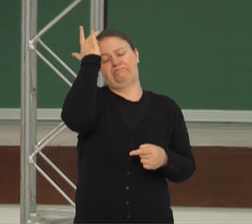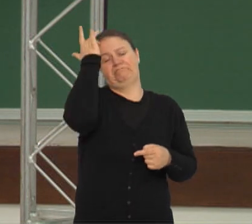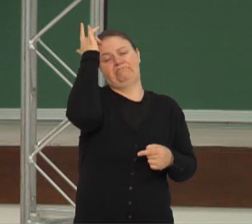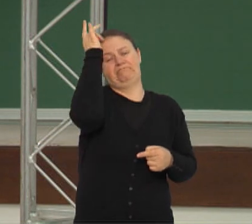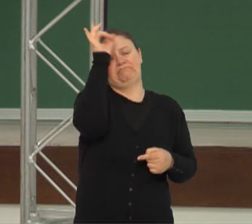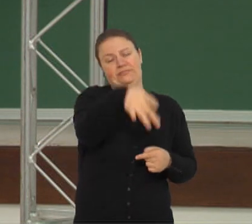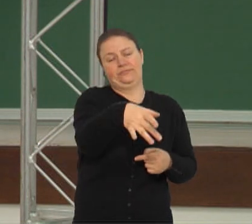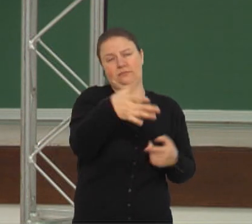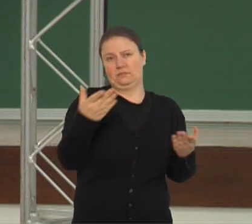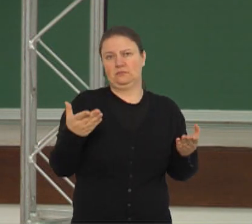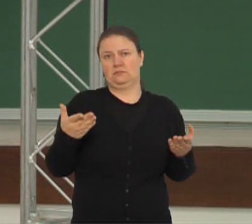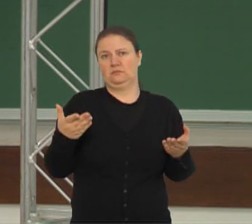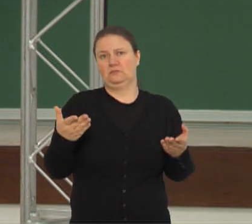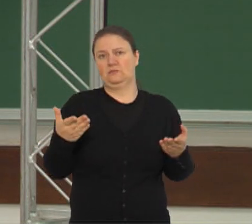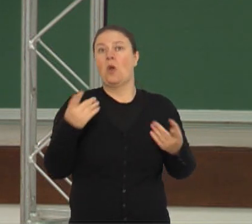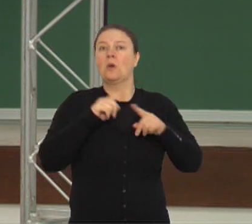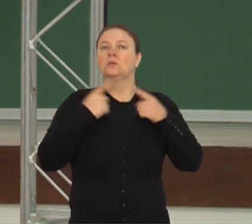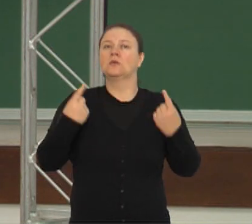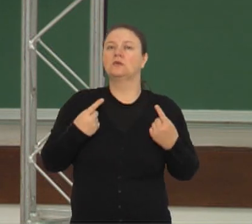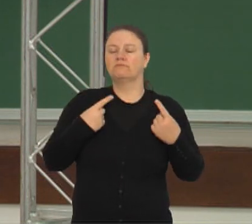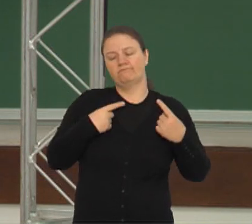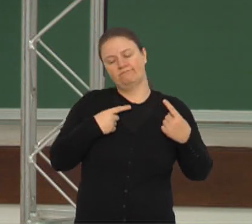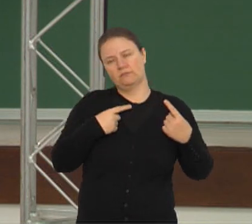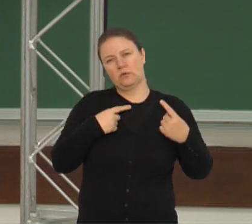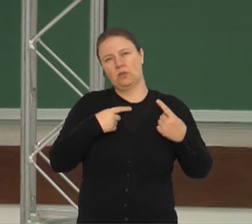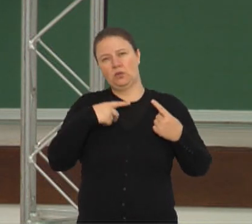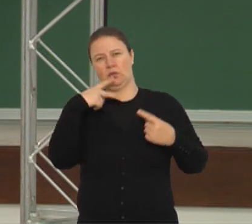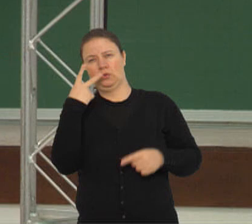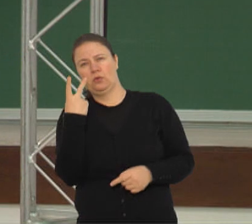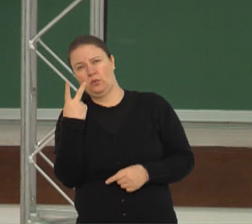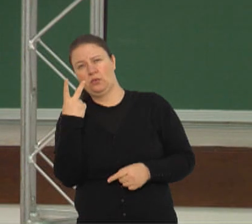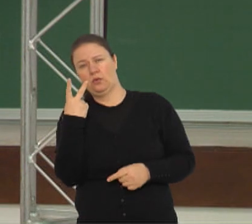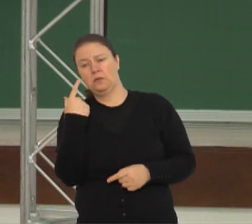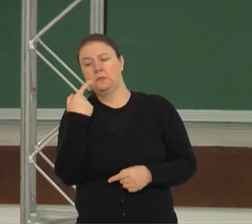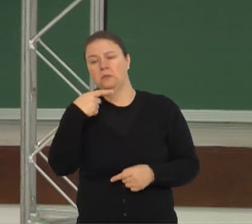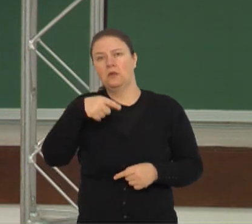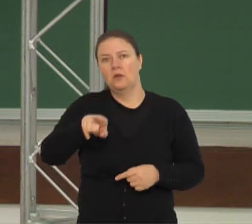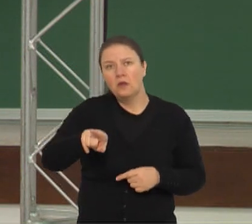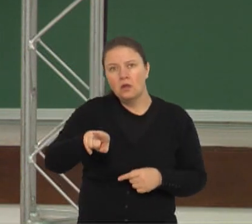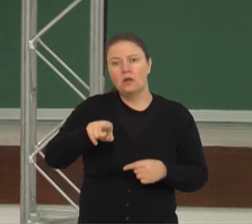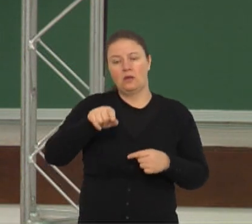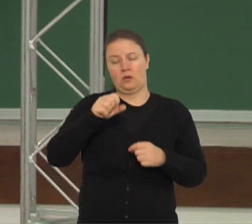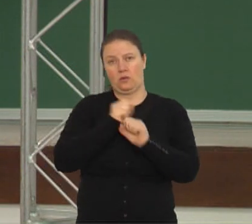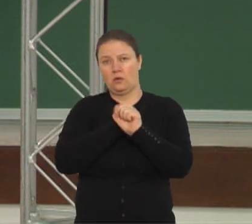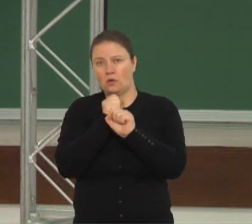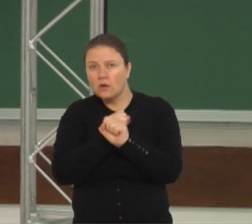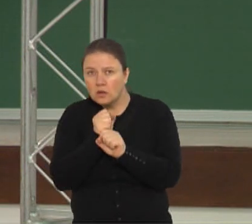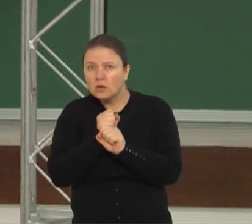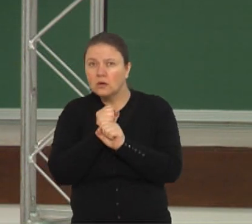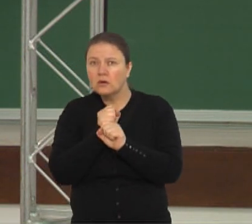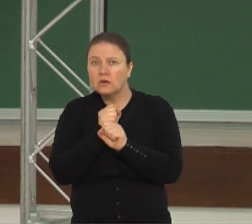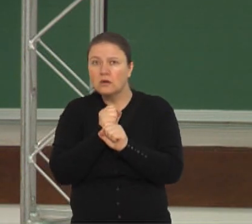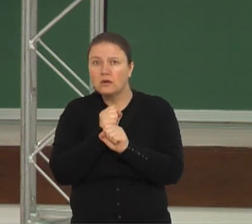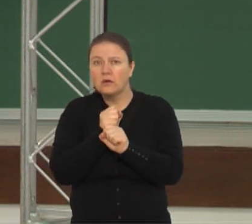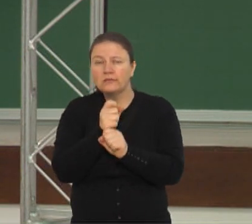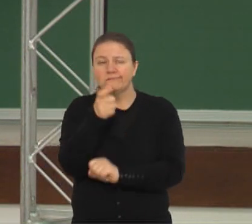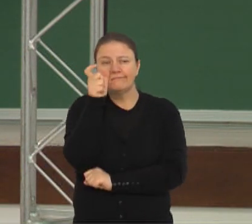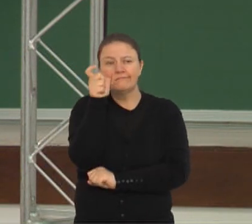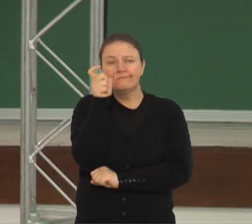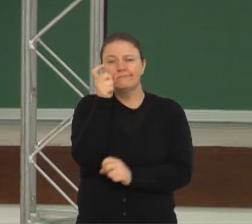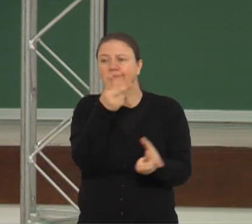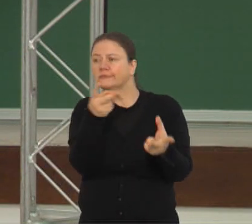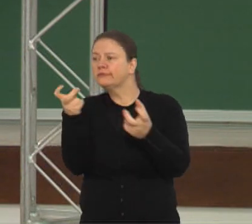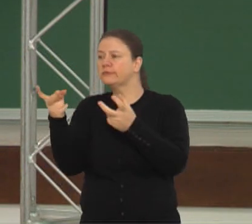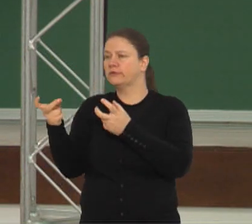resolvido. Mas passados-se esses 2000 e tantos anos, vemos que a coisa também não é tão